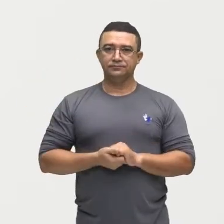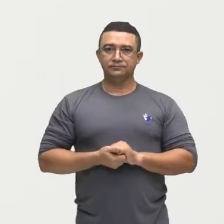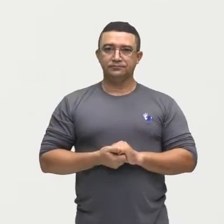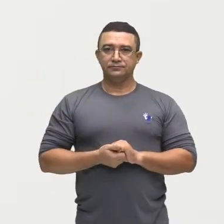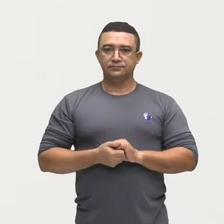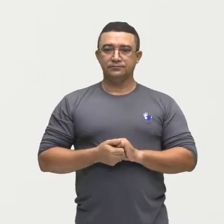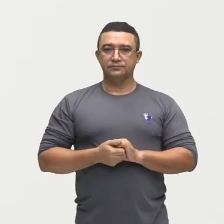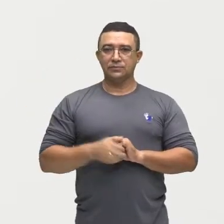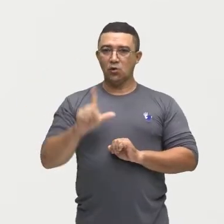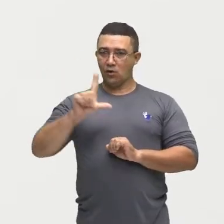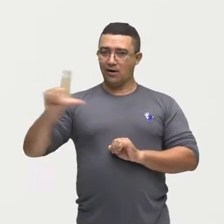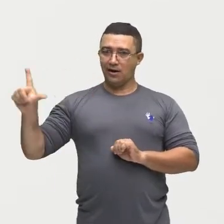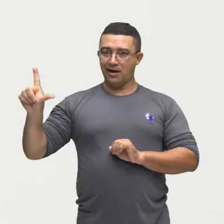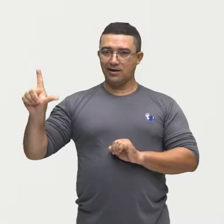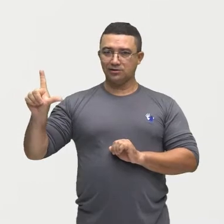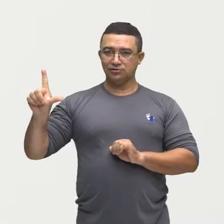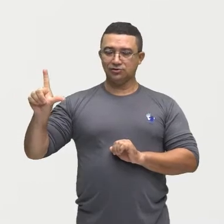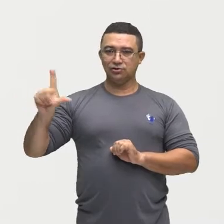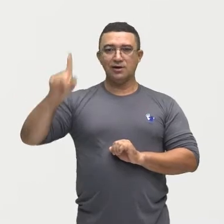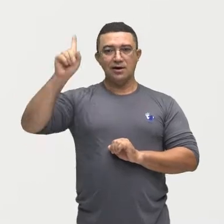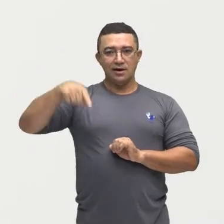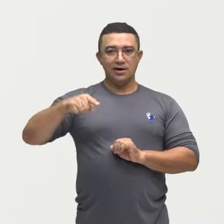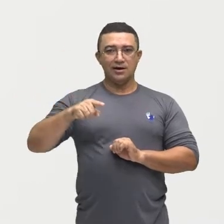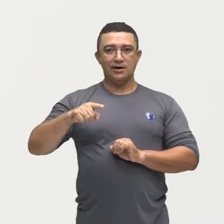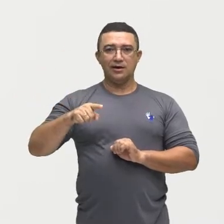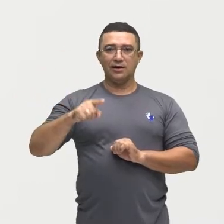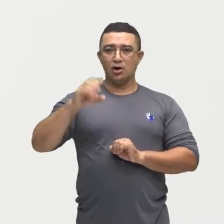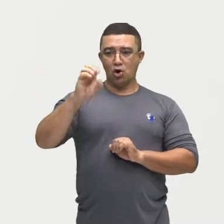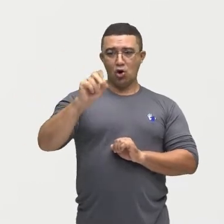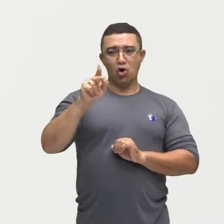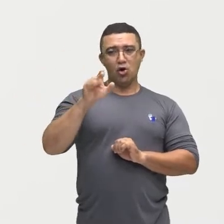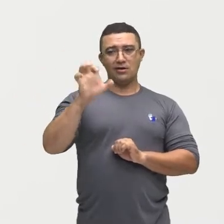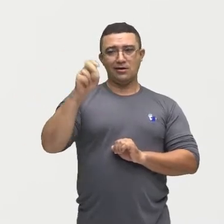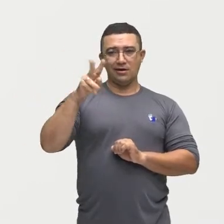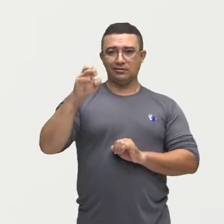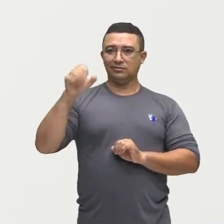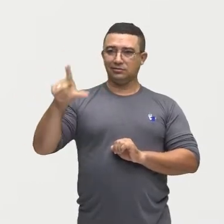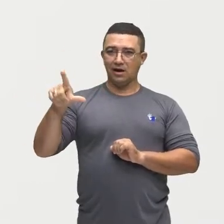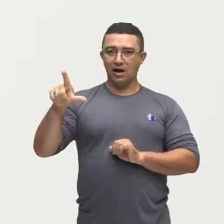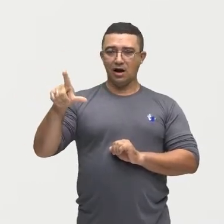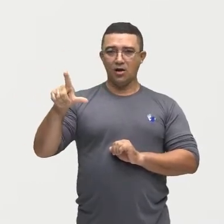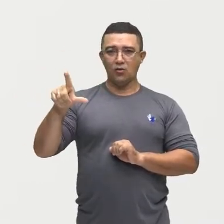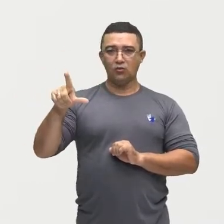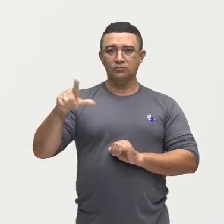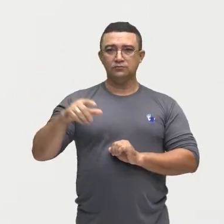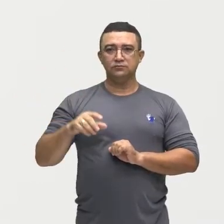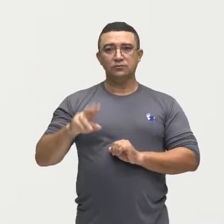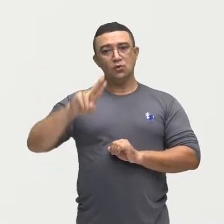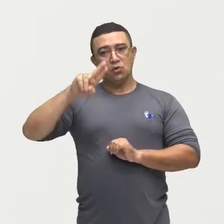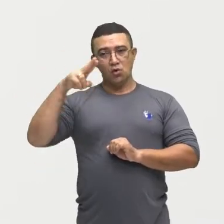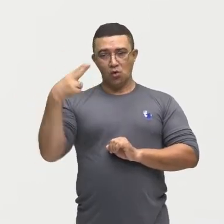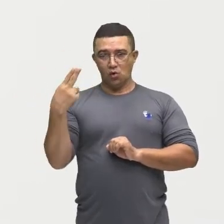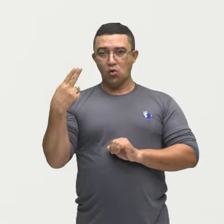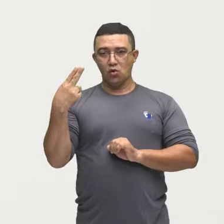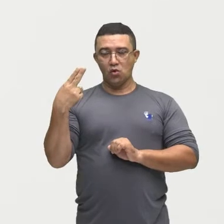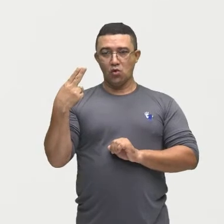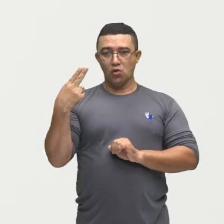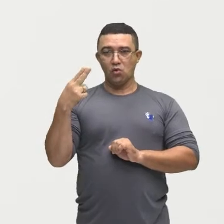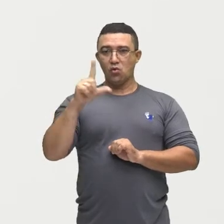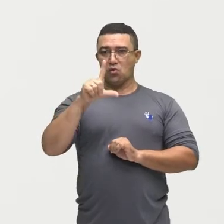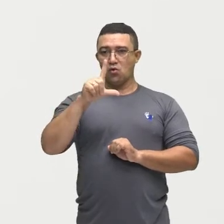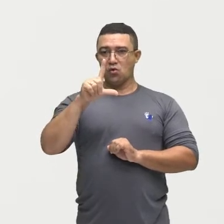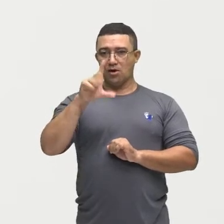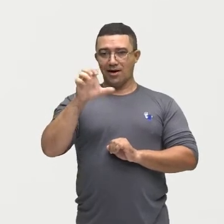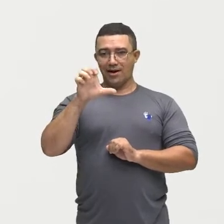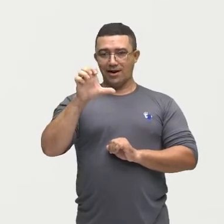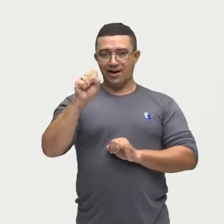lado leste, a gente pode chamar tanto de oriental, ou a parte do oriente, ou do hemisfério leste. Aí a